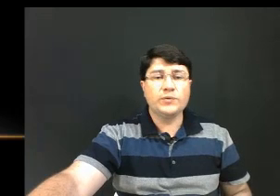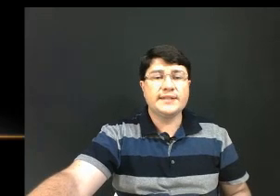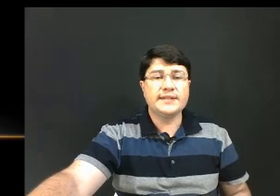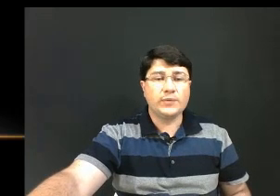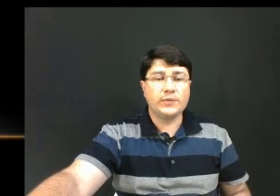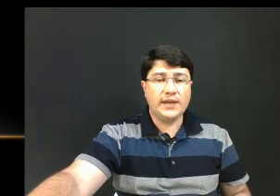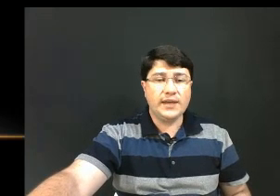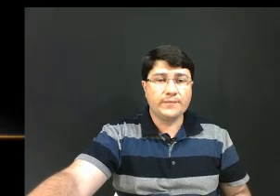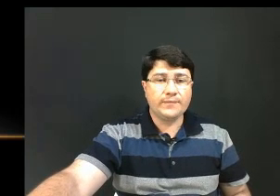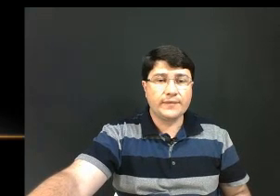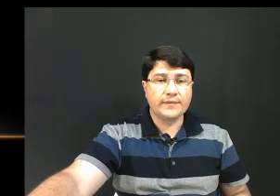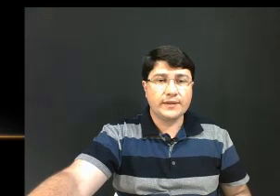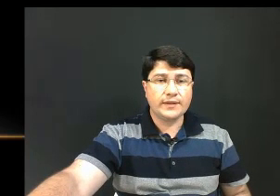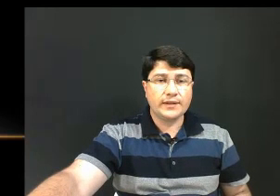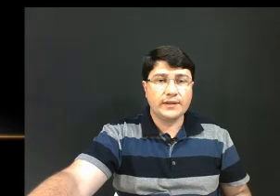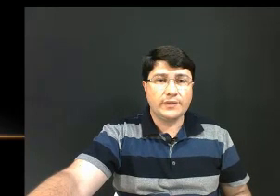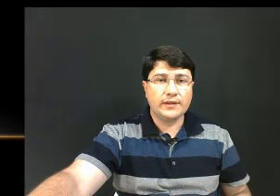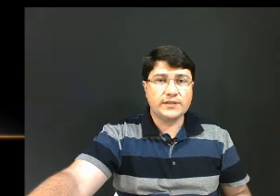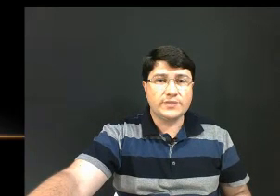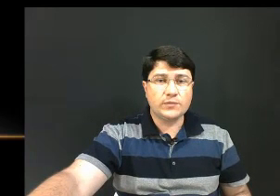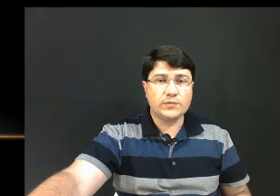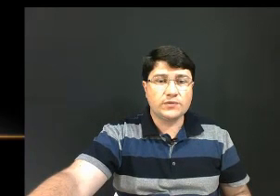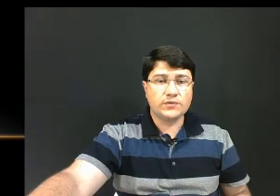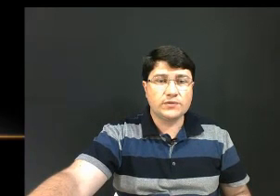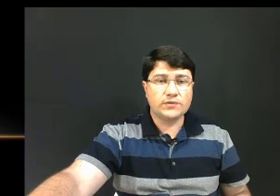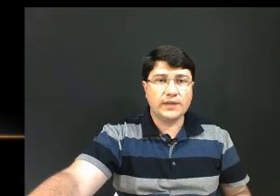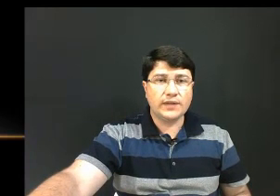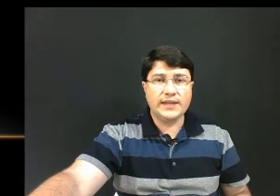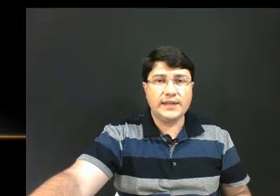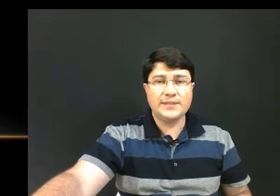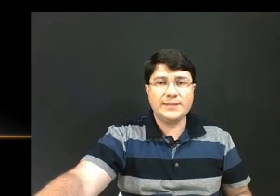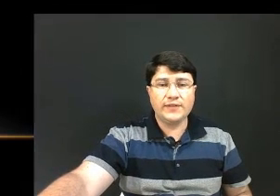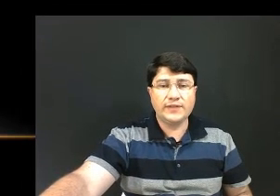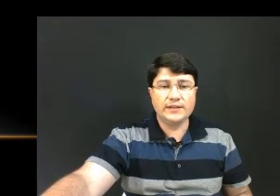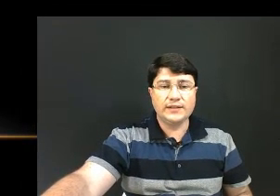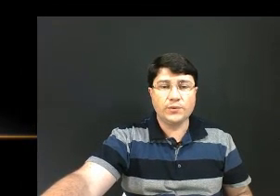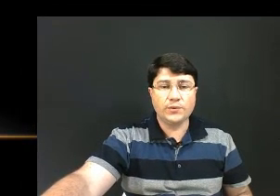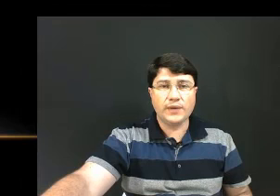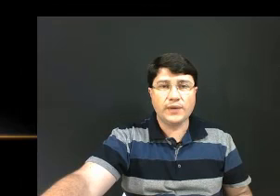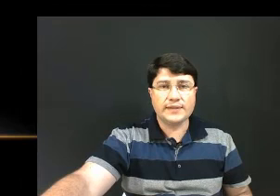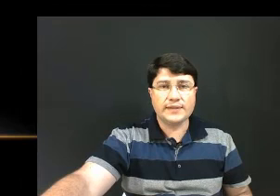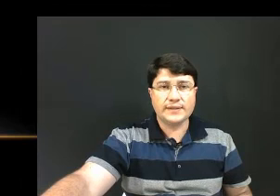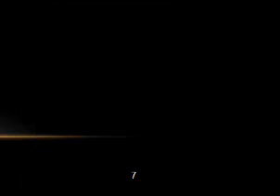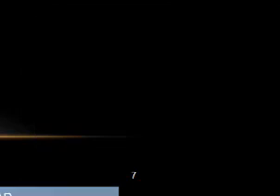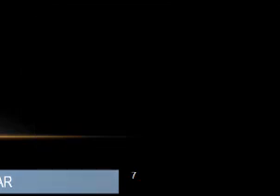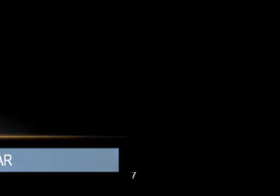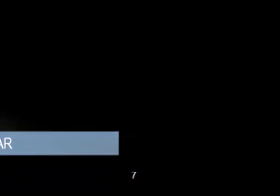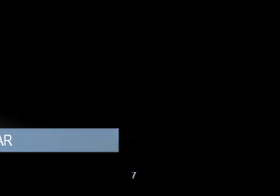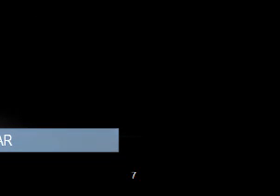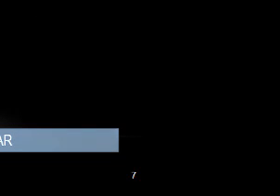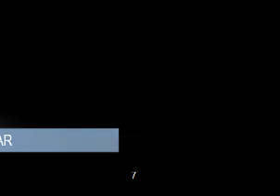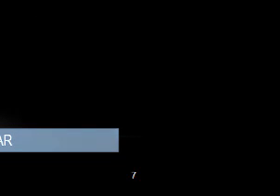Vamos para um exemplo aqui. Nós temos aqui exemplificando em português.